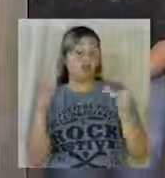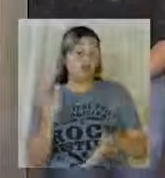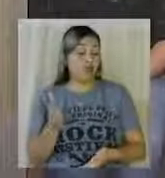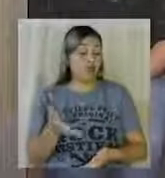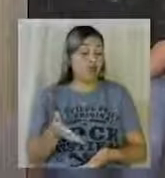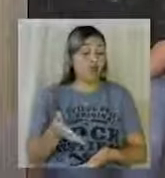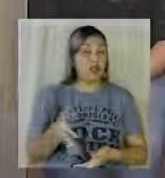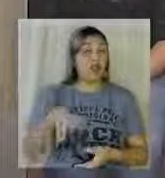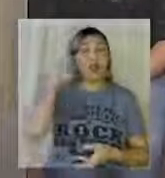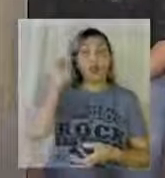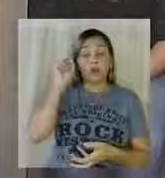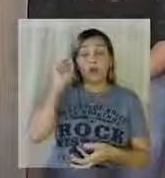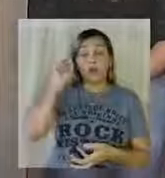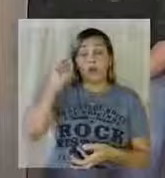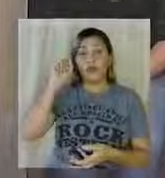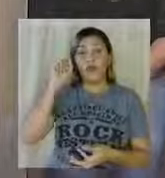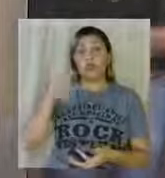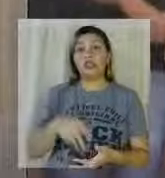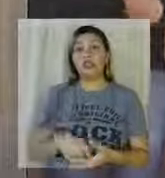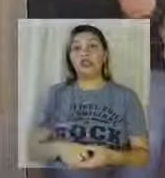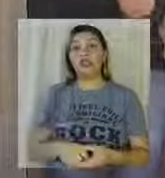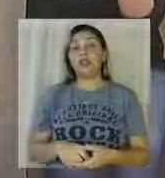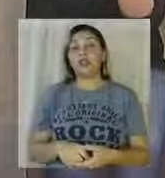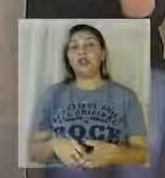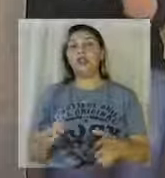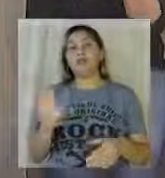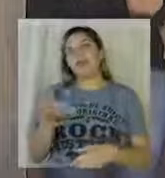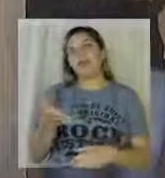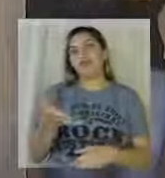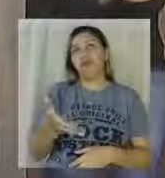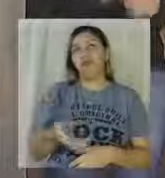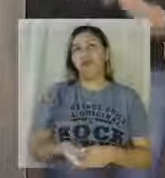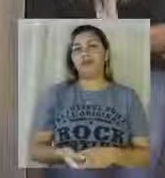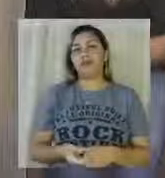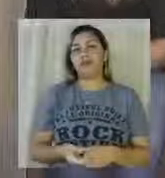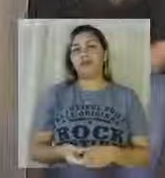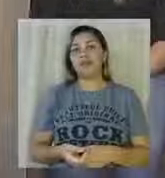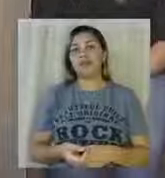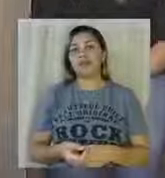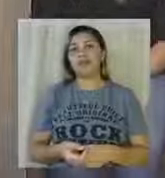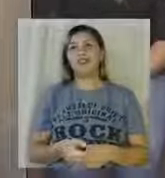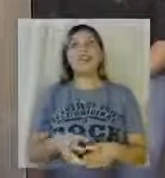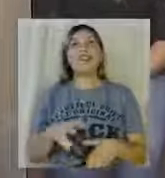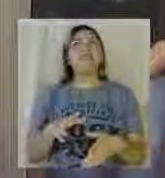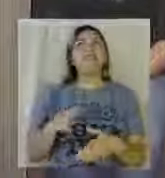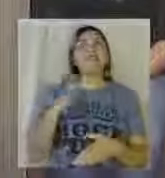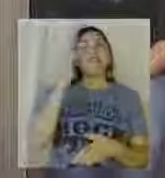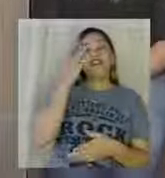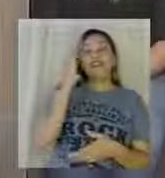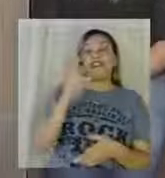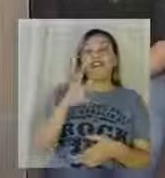já com ouvintes. Já achei a pessoa bonita,